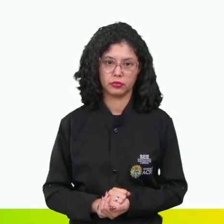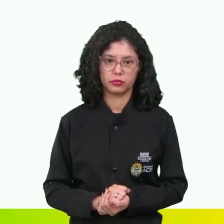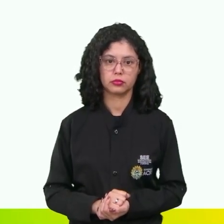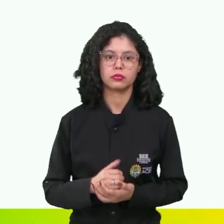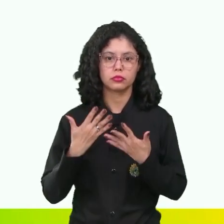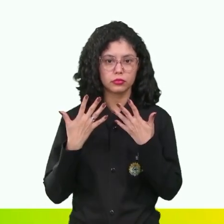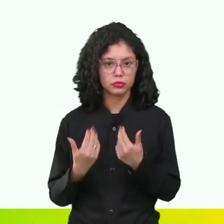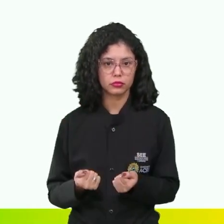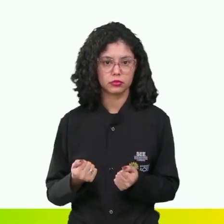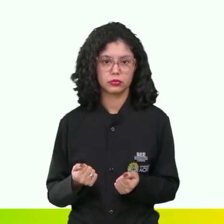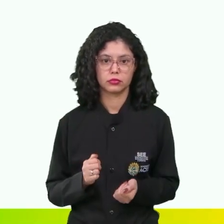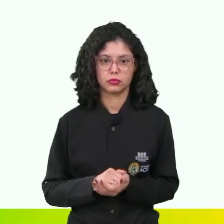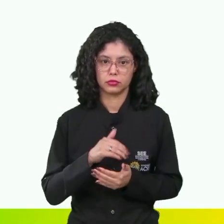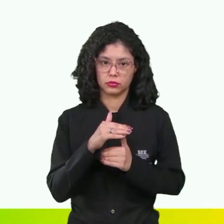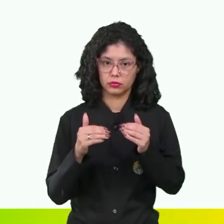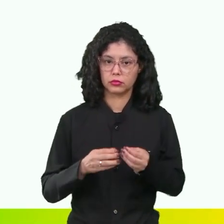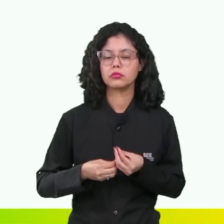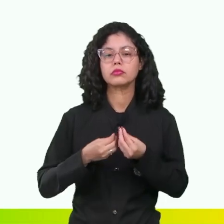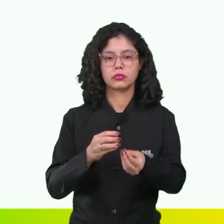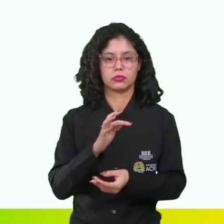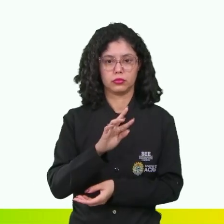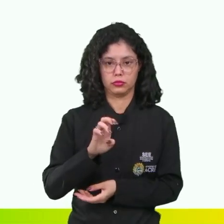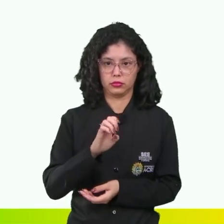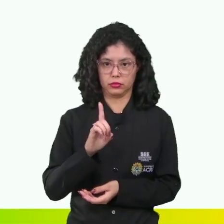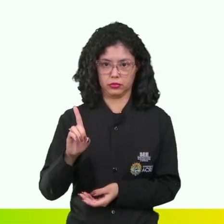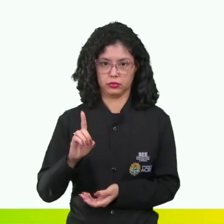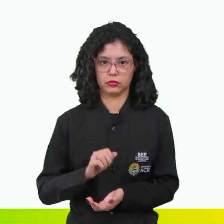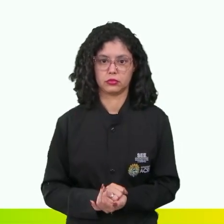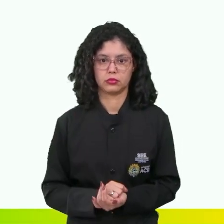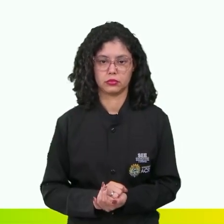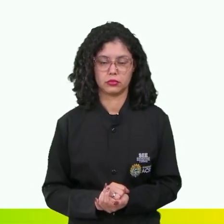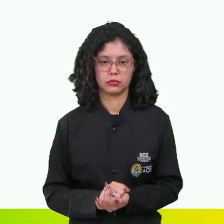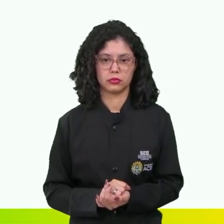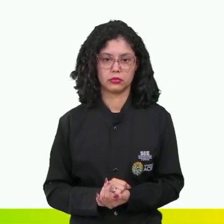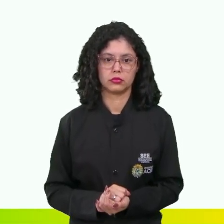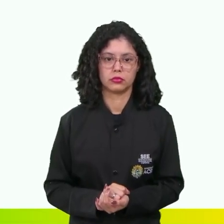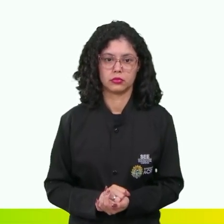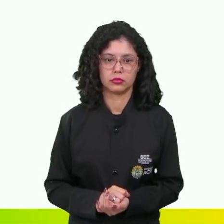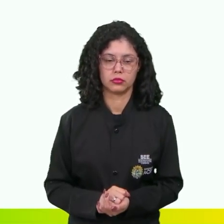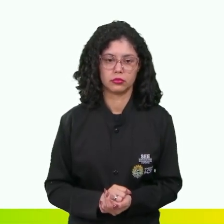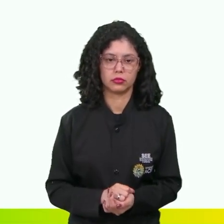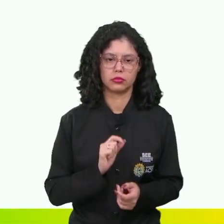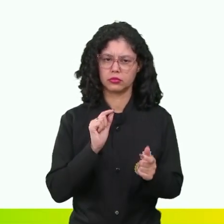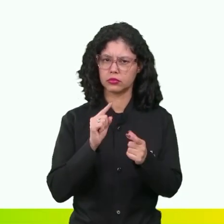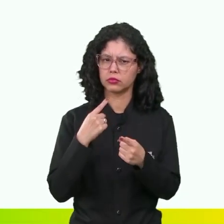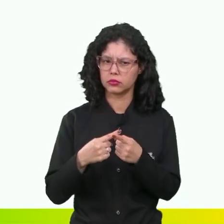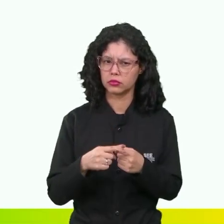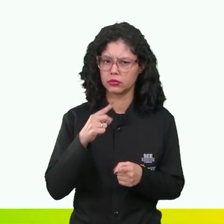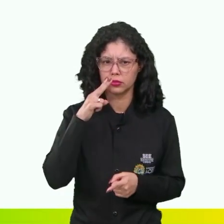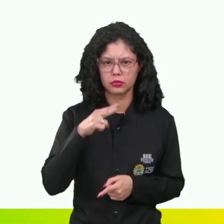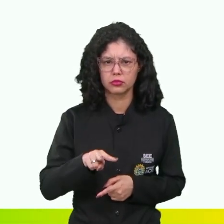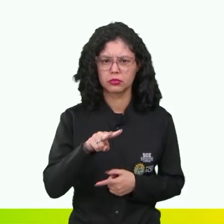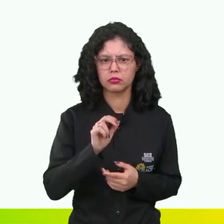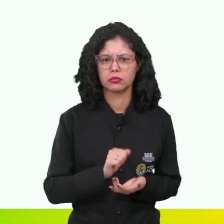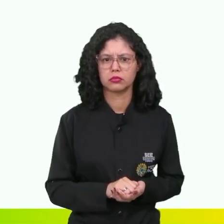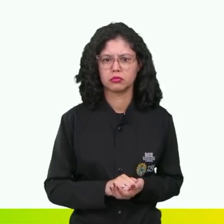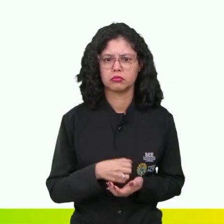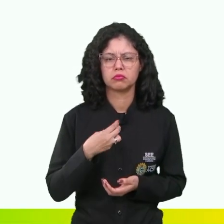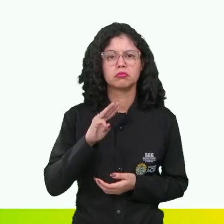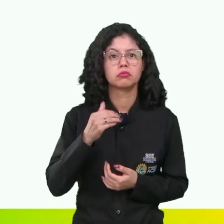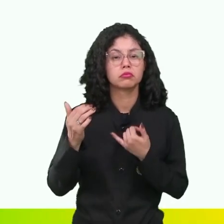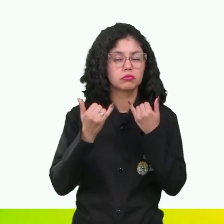questionar. Não aceite tudo que aparece aí na tela de vocês, tá? Pergunte por que estou vendo isso, quem